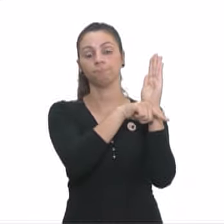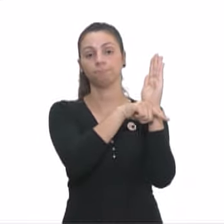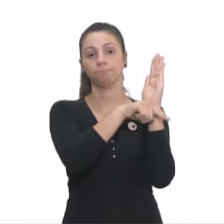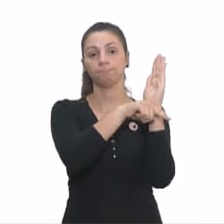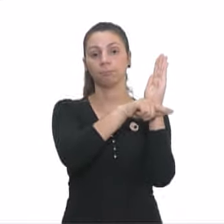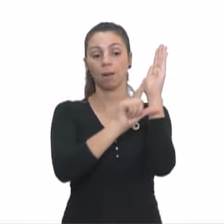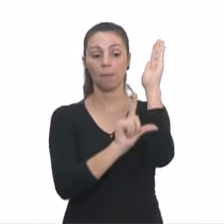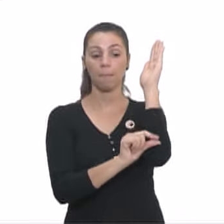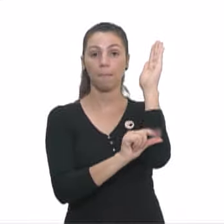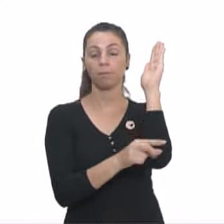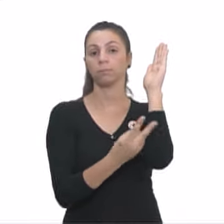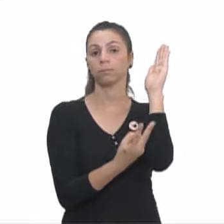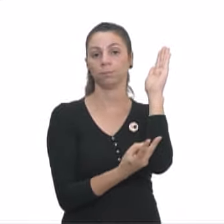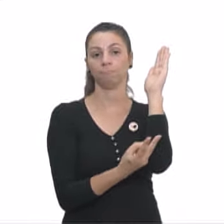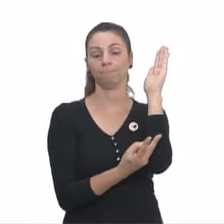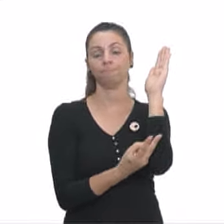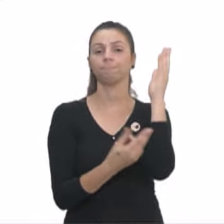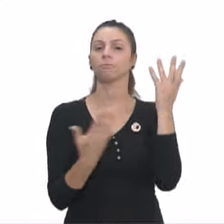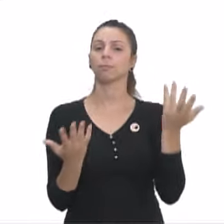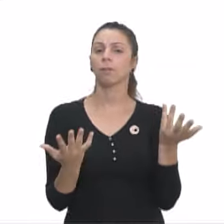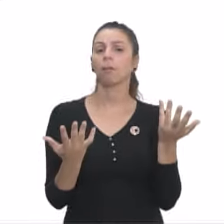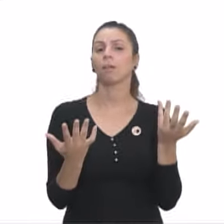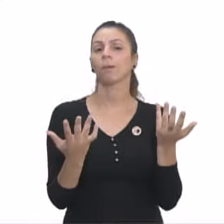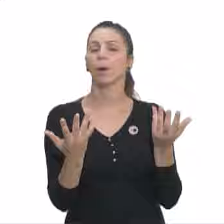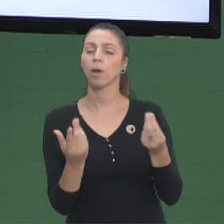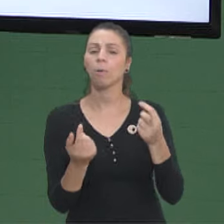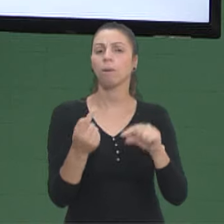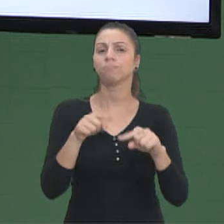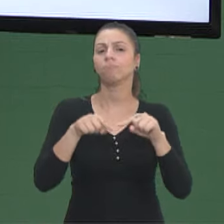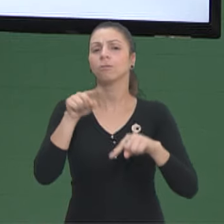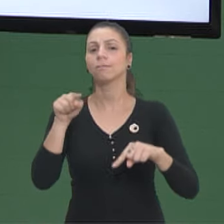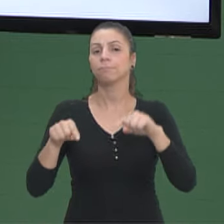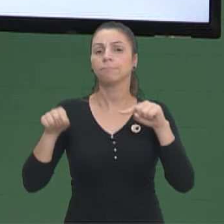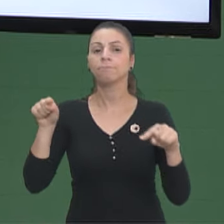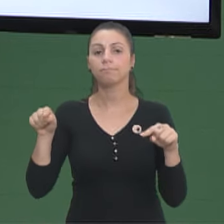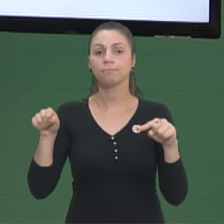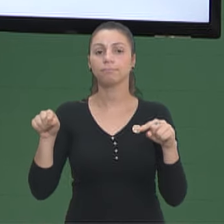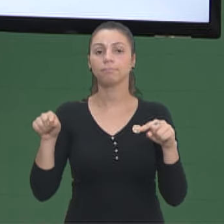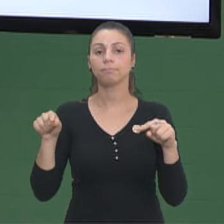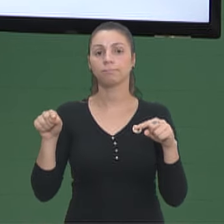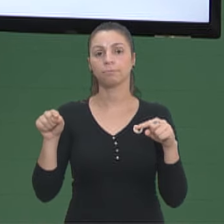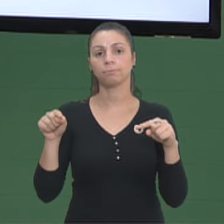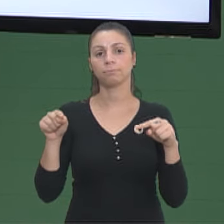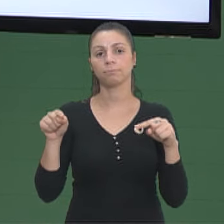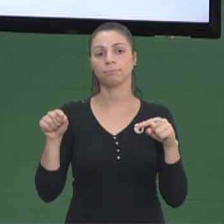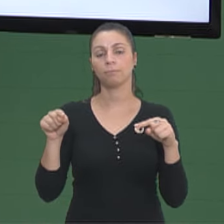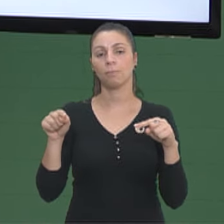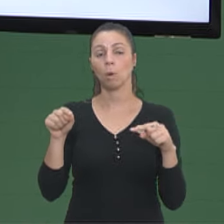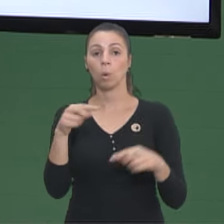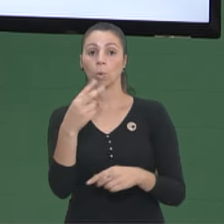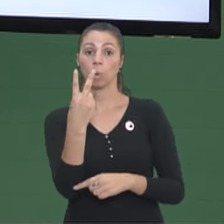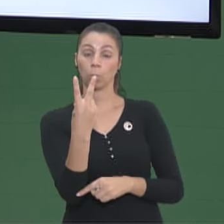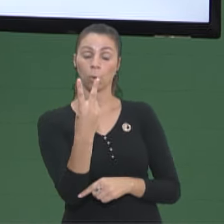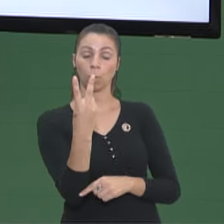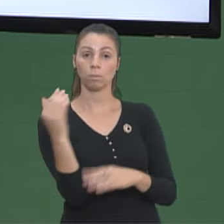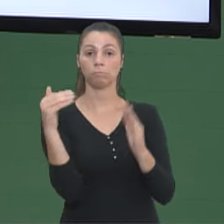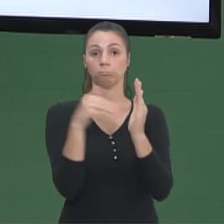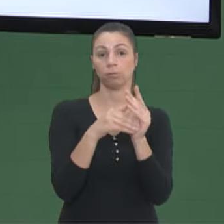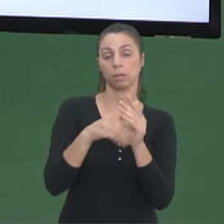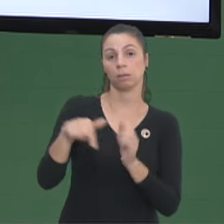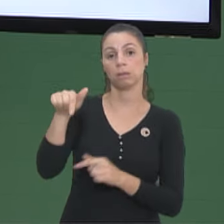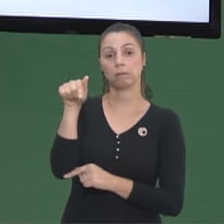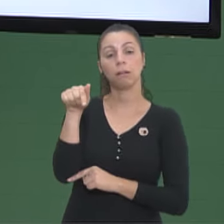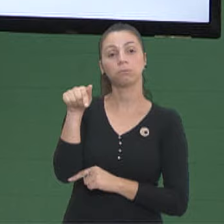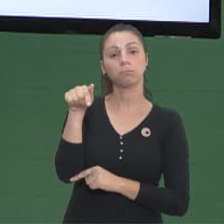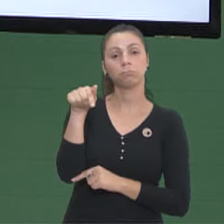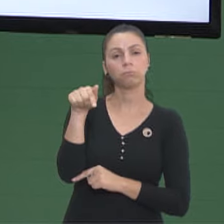Mínima, 2. Agora a variação vai ser o quê? De 2 até 7, a variação vai ser